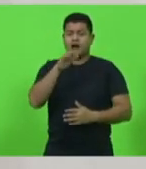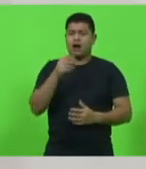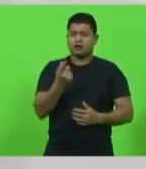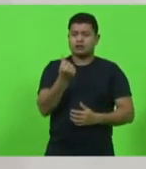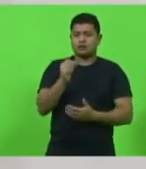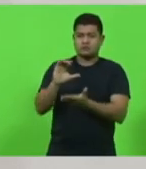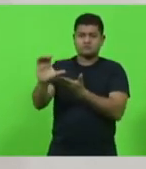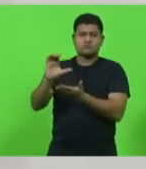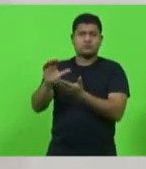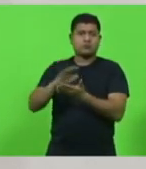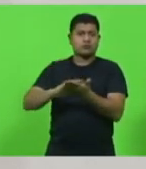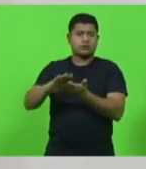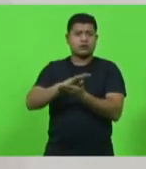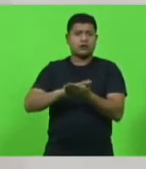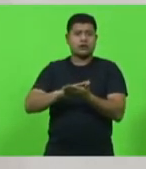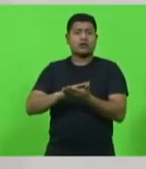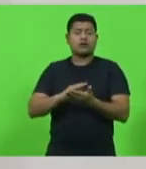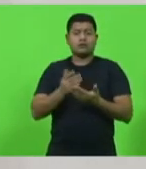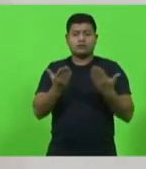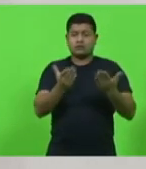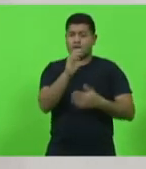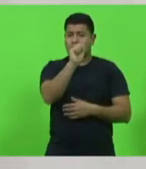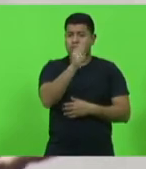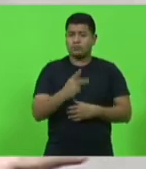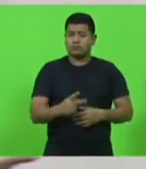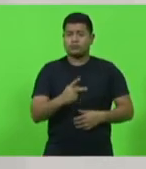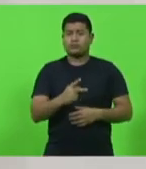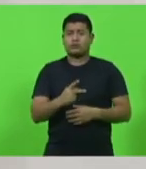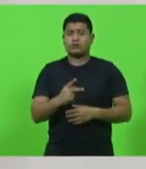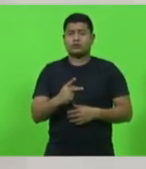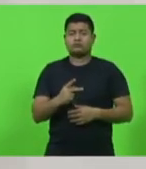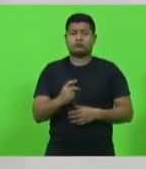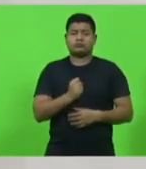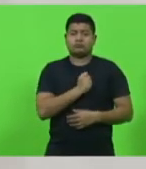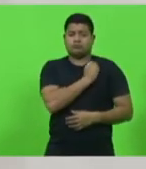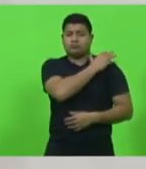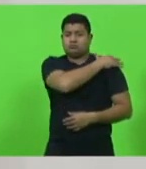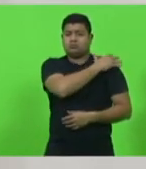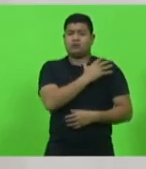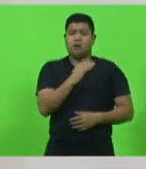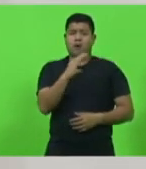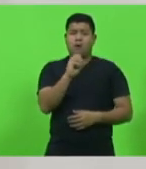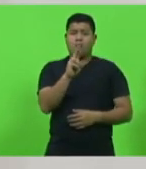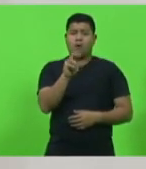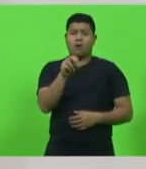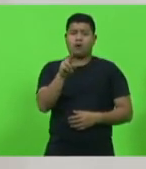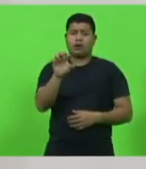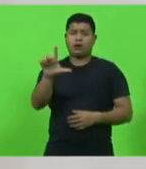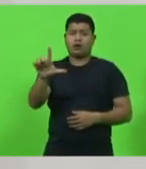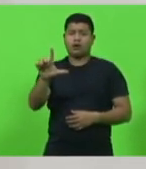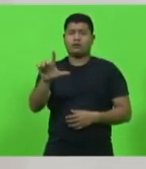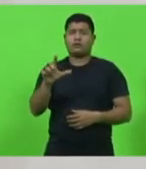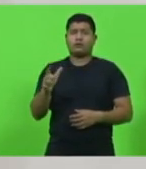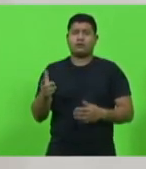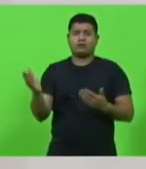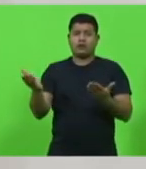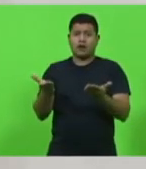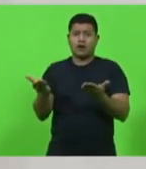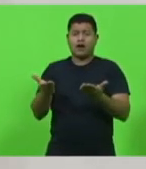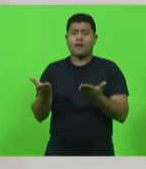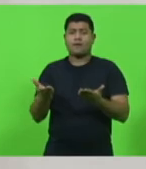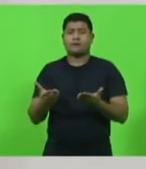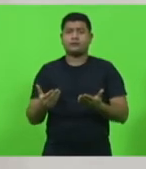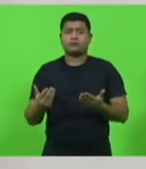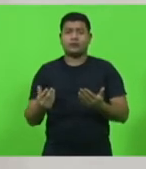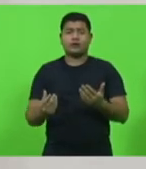se aposentar como coronel, e que nós estamos aí desde que foi implantada a requerida, acho